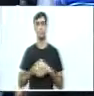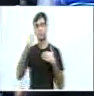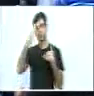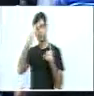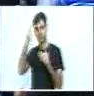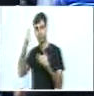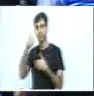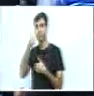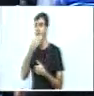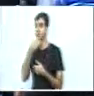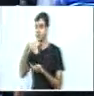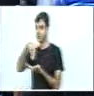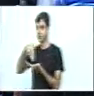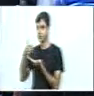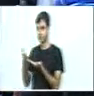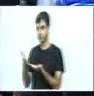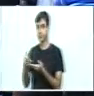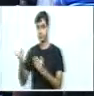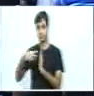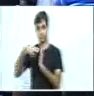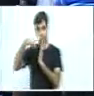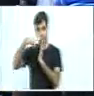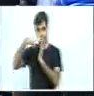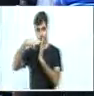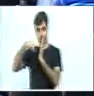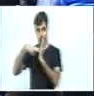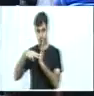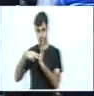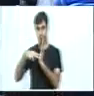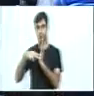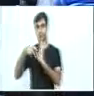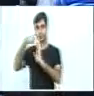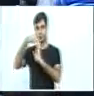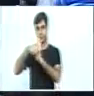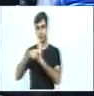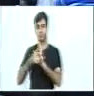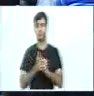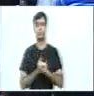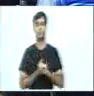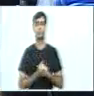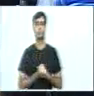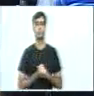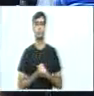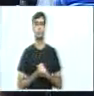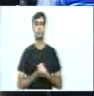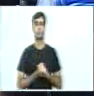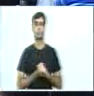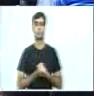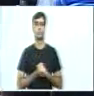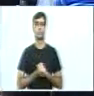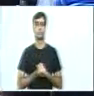Obrigada, senhor secretário, que fará a leitura aos projetos.